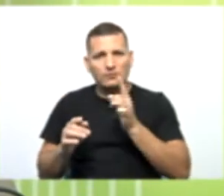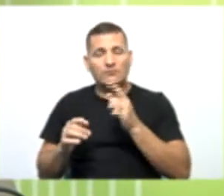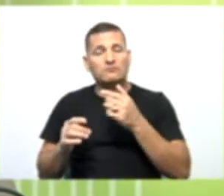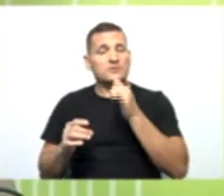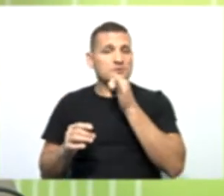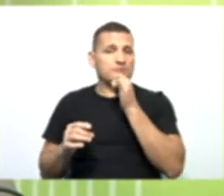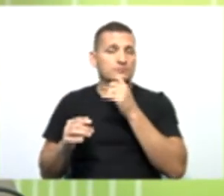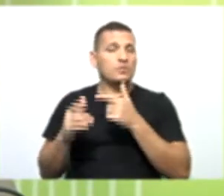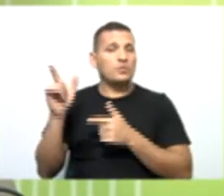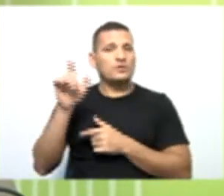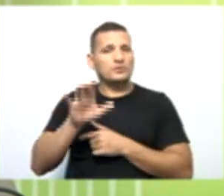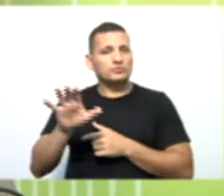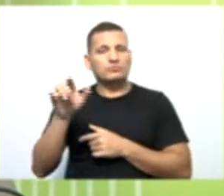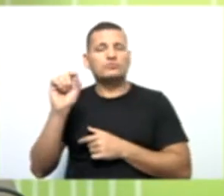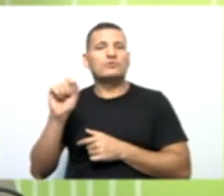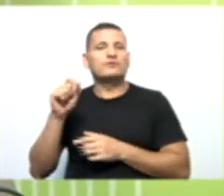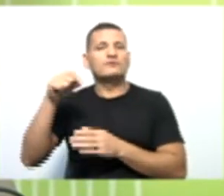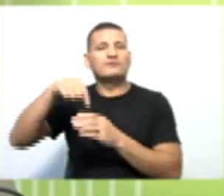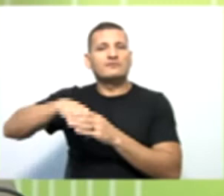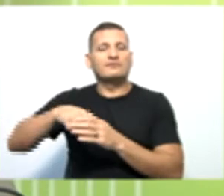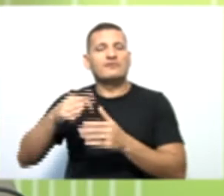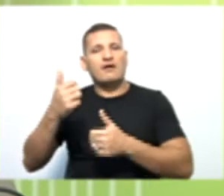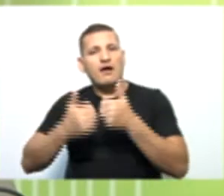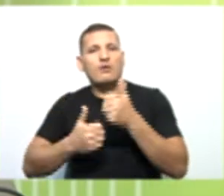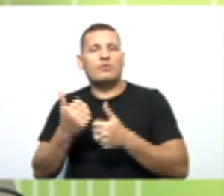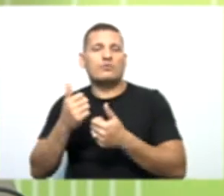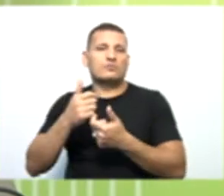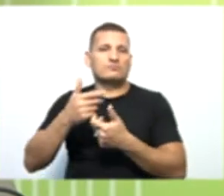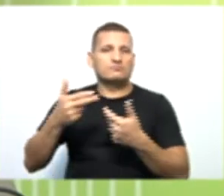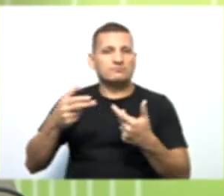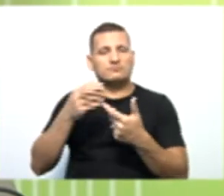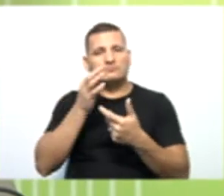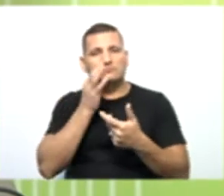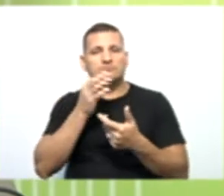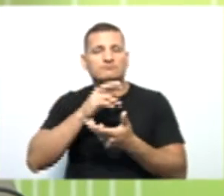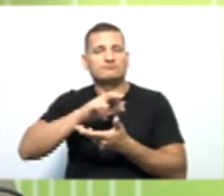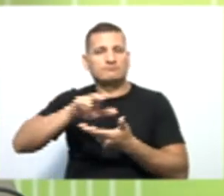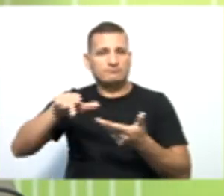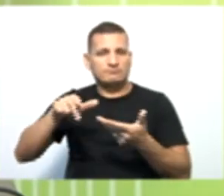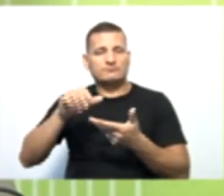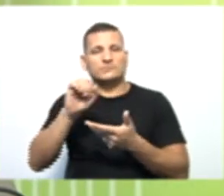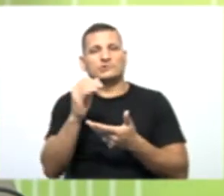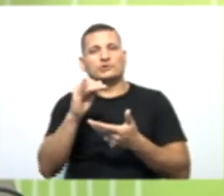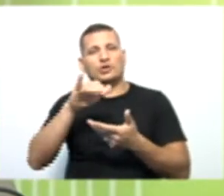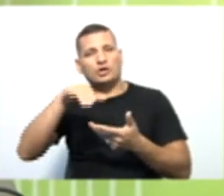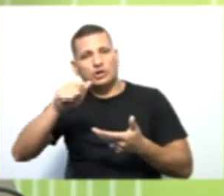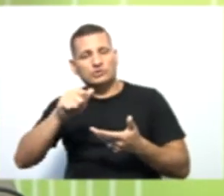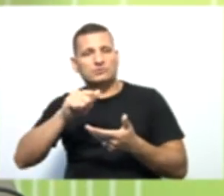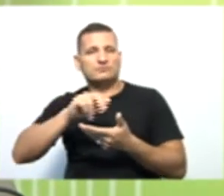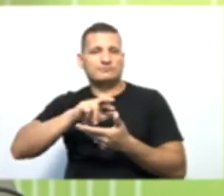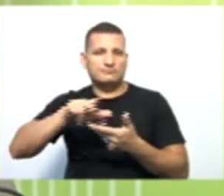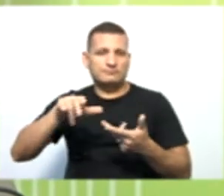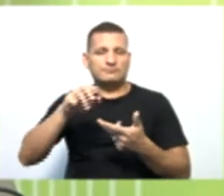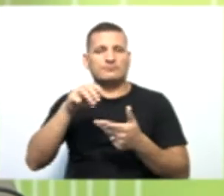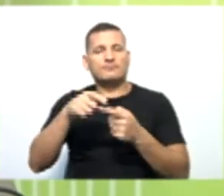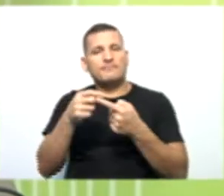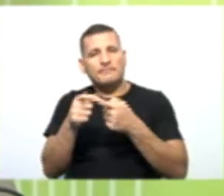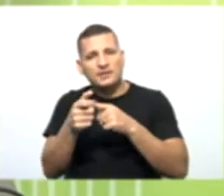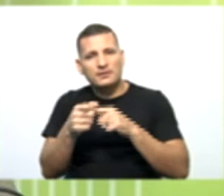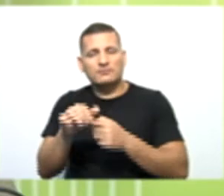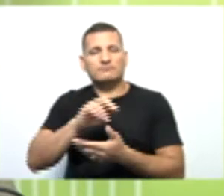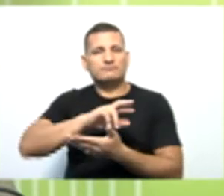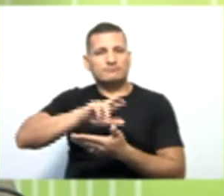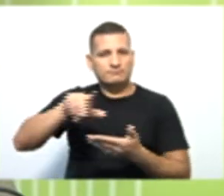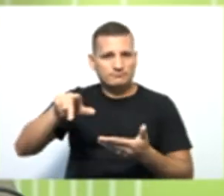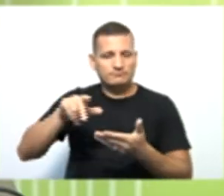região que produz grãos, né? Grãos, café, soja, milho,